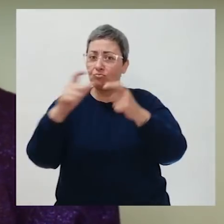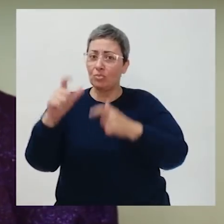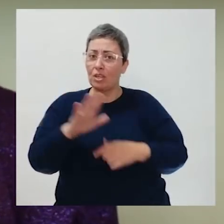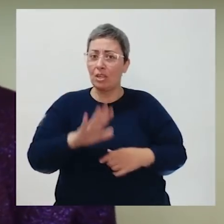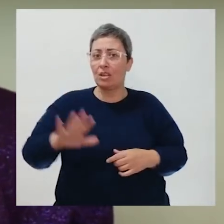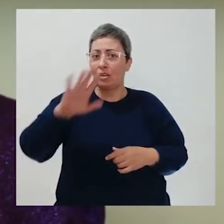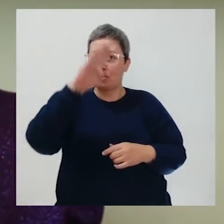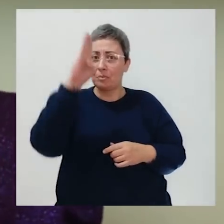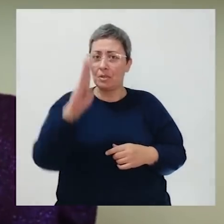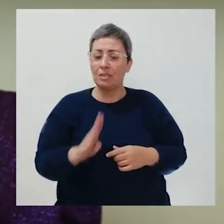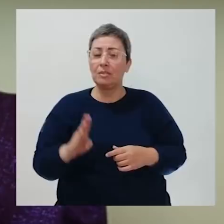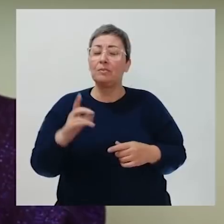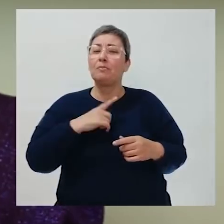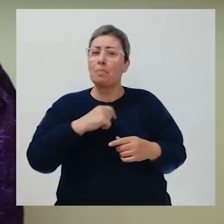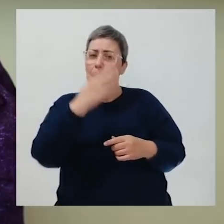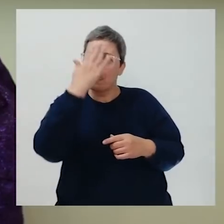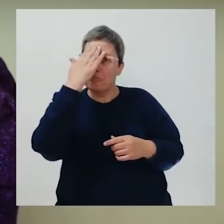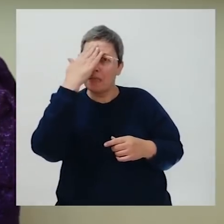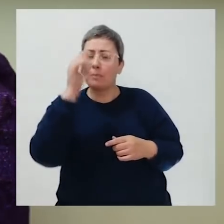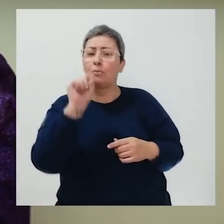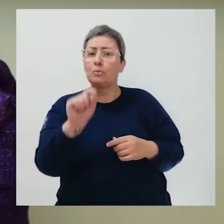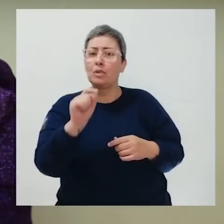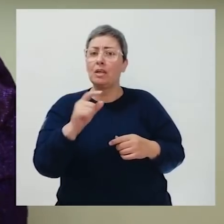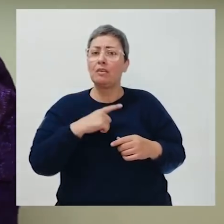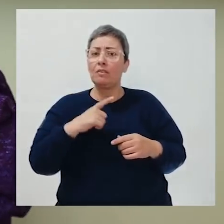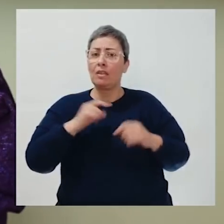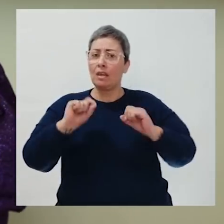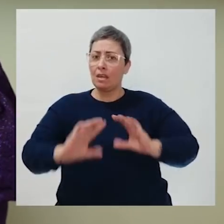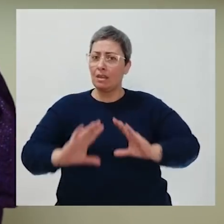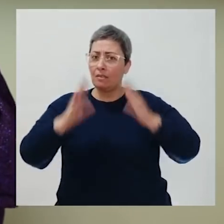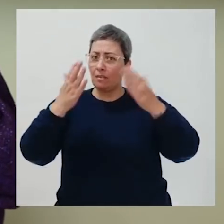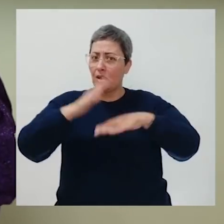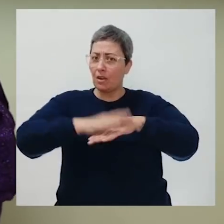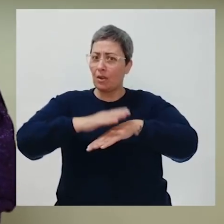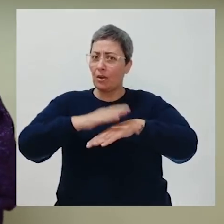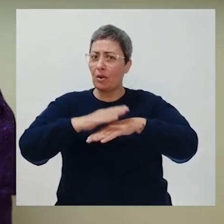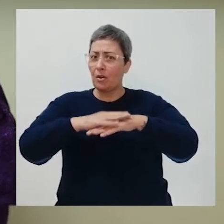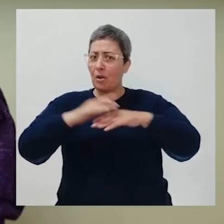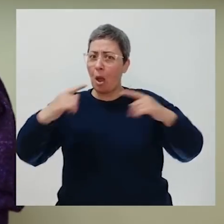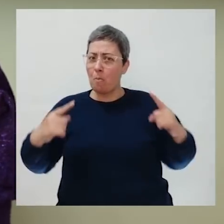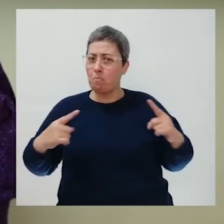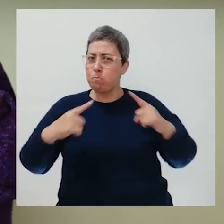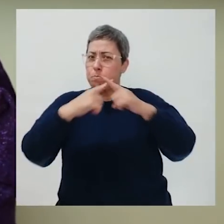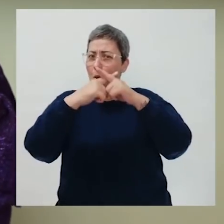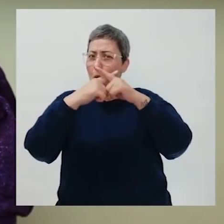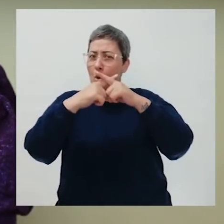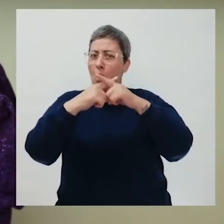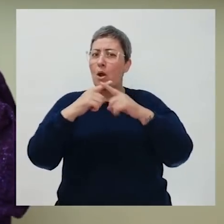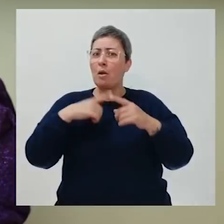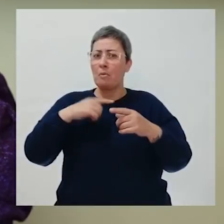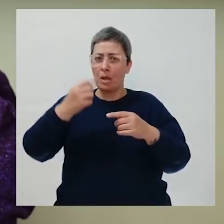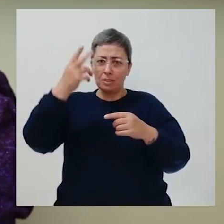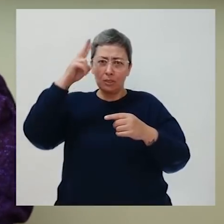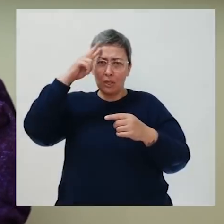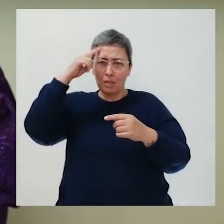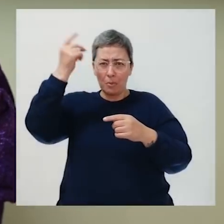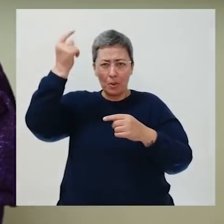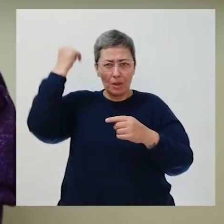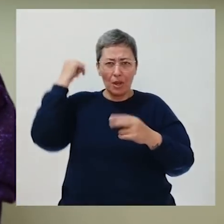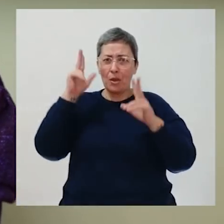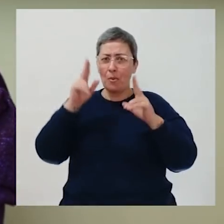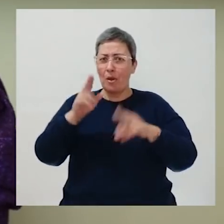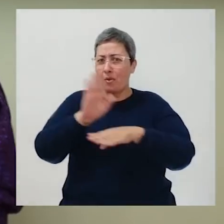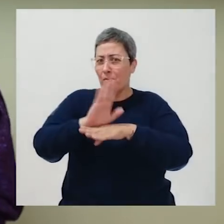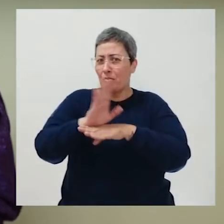em algumas regiões aqui do Brasil. Vocês sabiam que eles fazem uma festa com combates medievais, aqueles